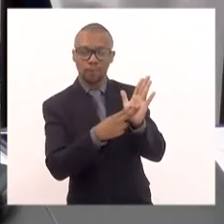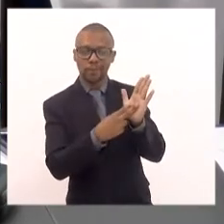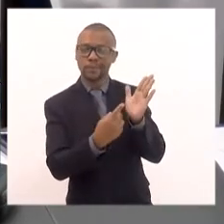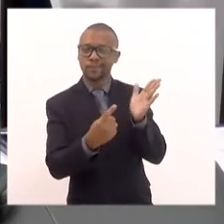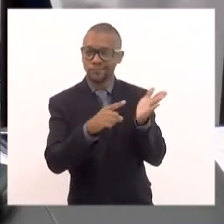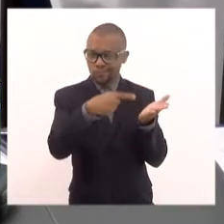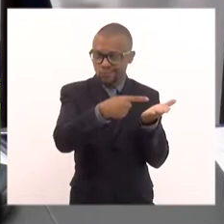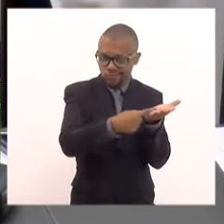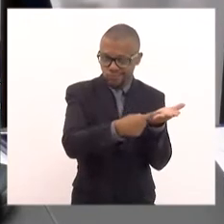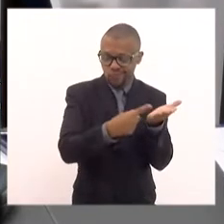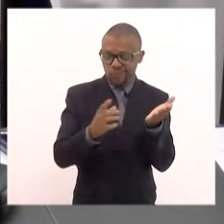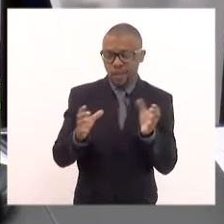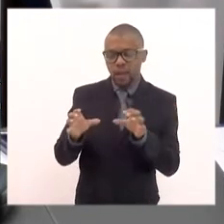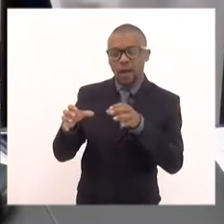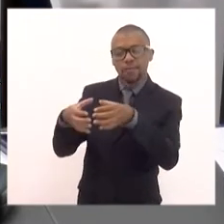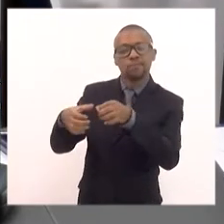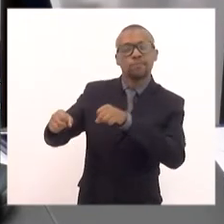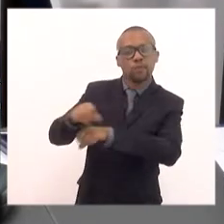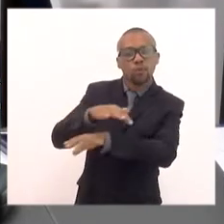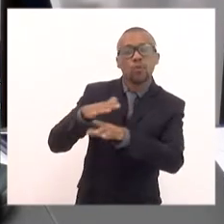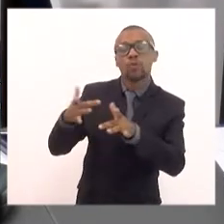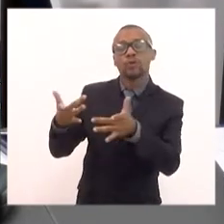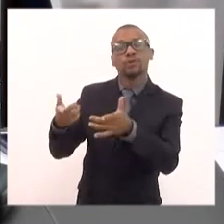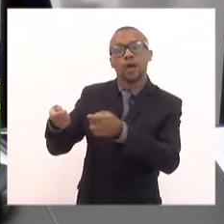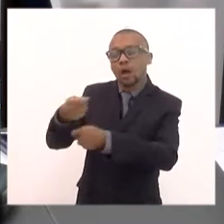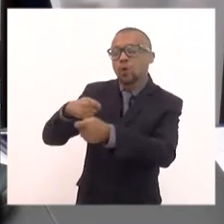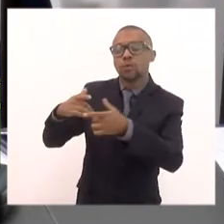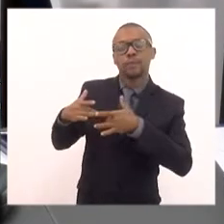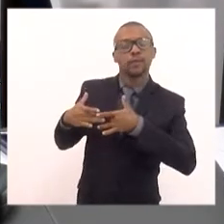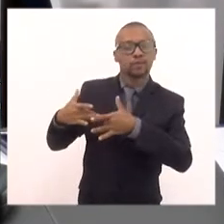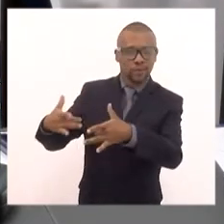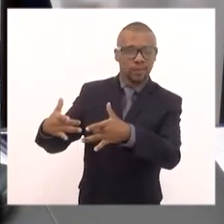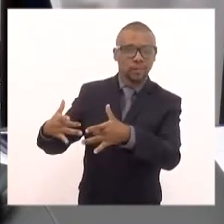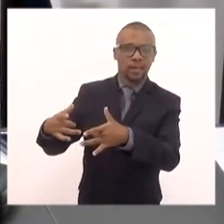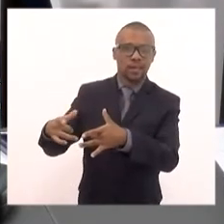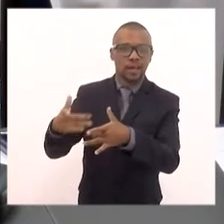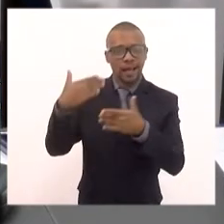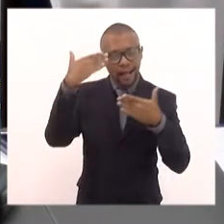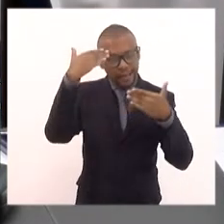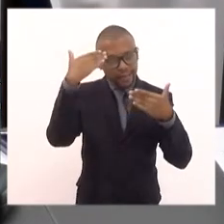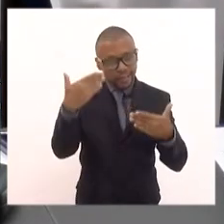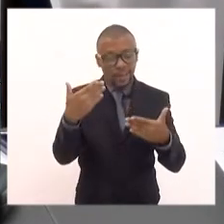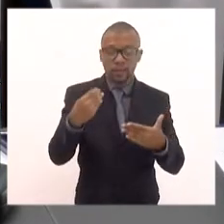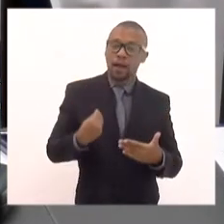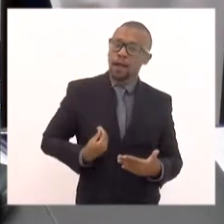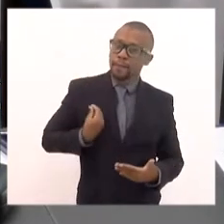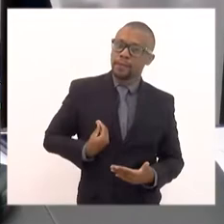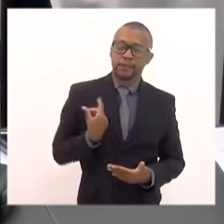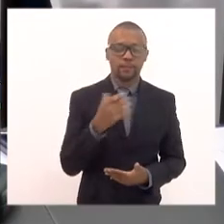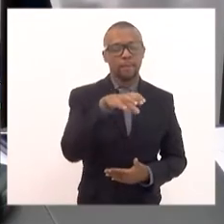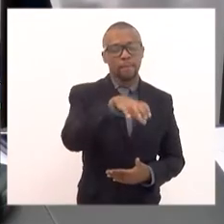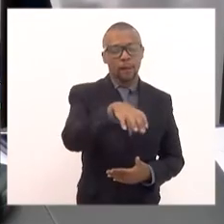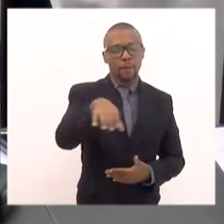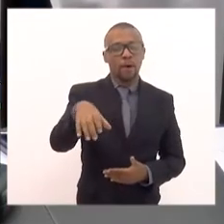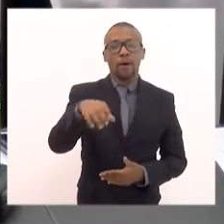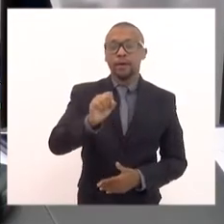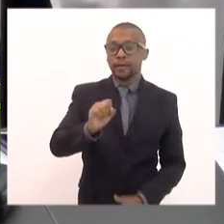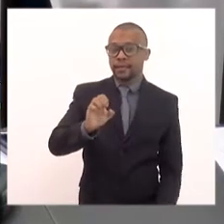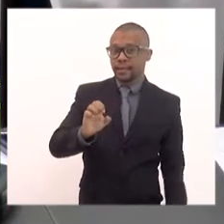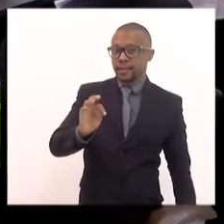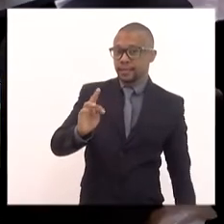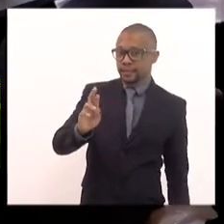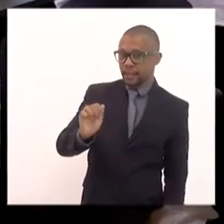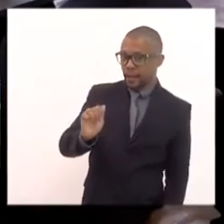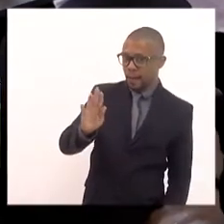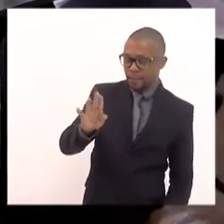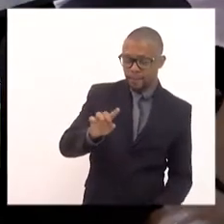Economia Popular Solidária, agradecendo as presenças aqui da CETRAB, na figura do secretário Patrick Welber e